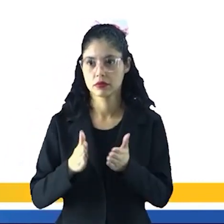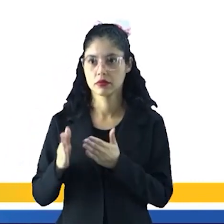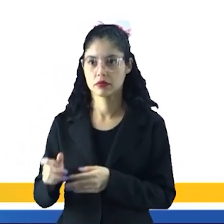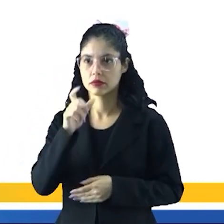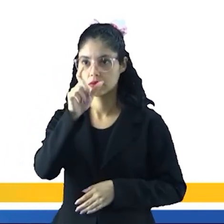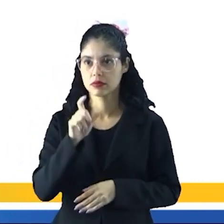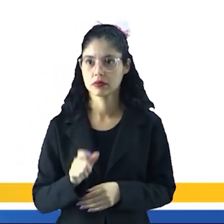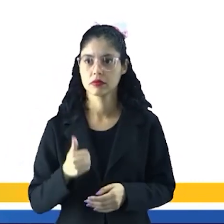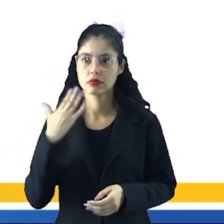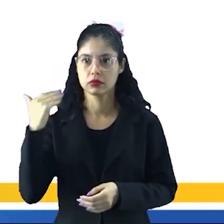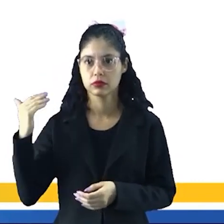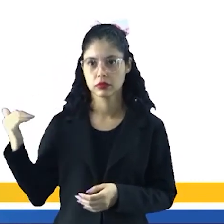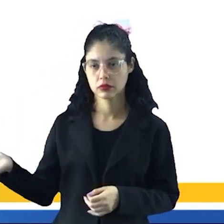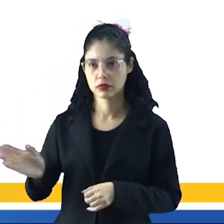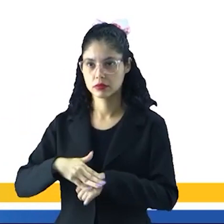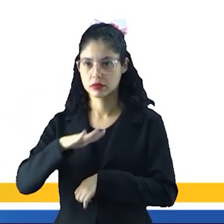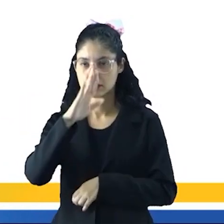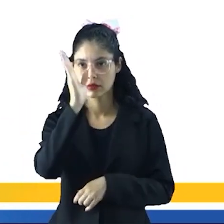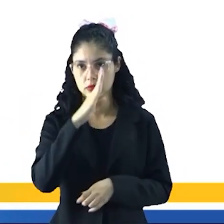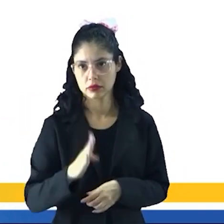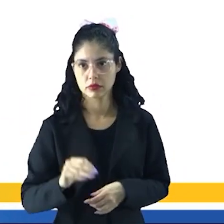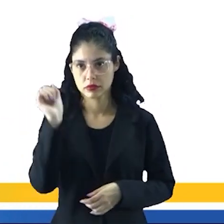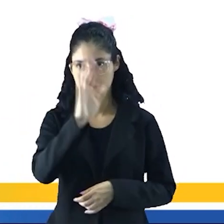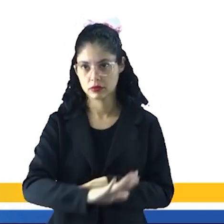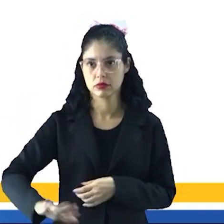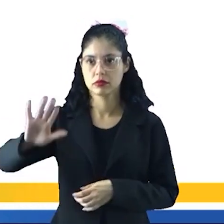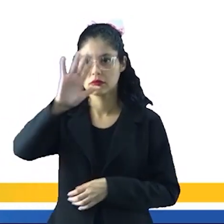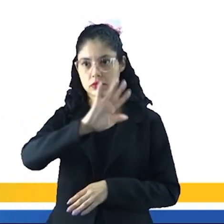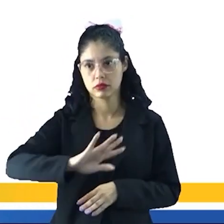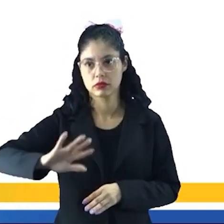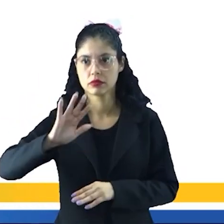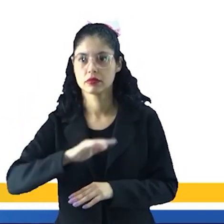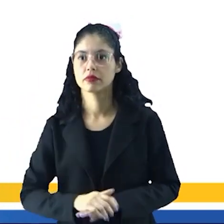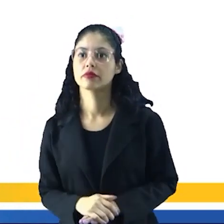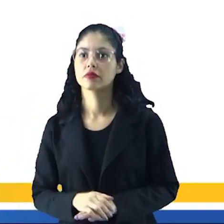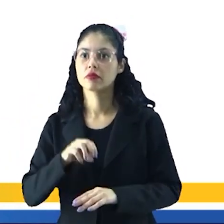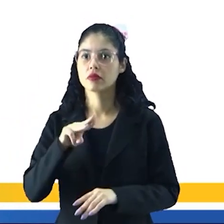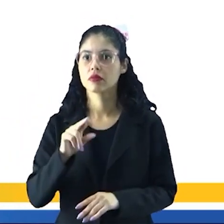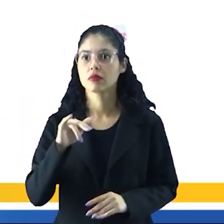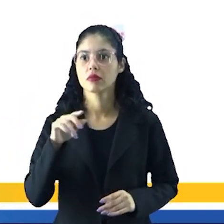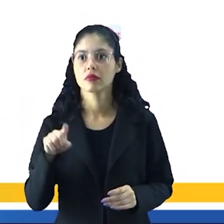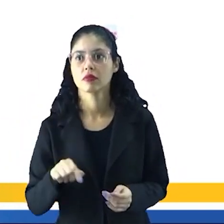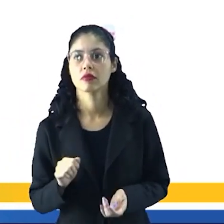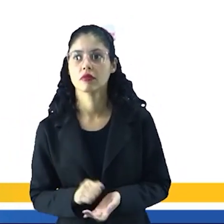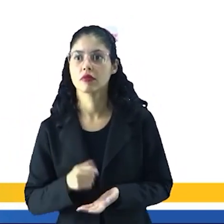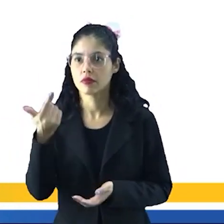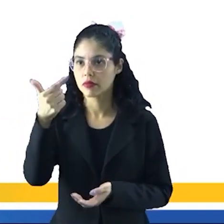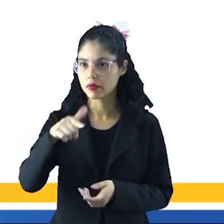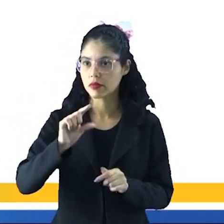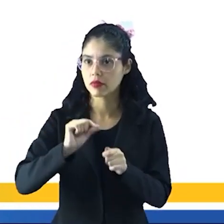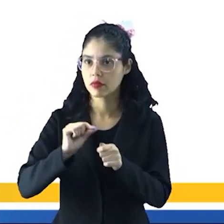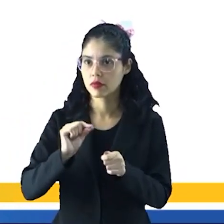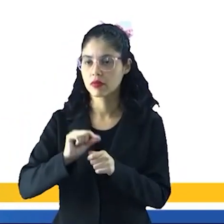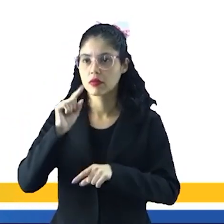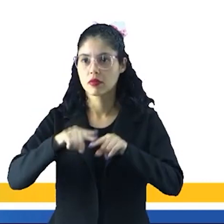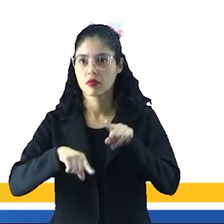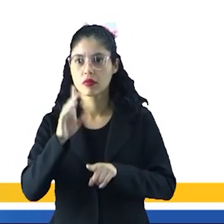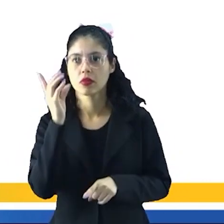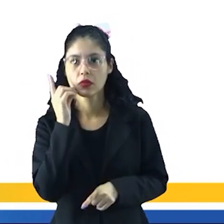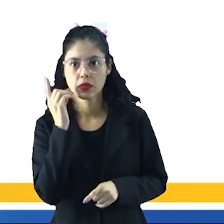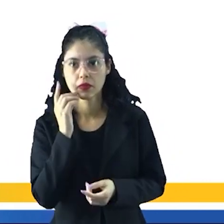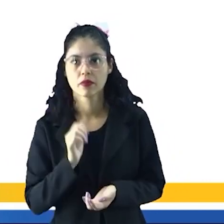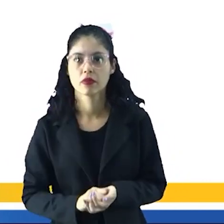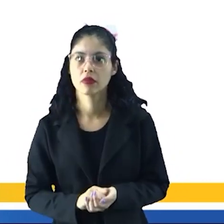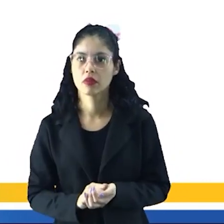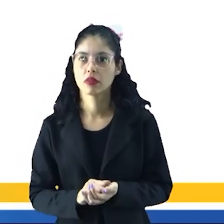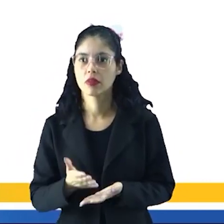e passando a ser artista mais famoso do Brasil internacionalmente. Muniz reutiliza materiais